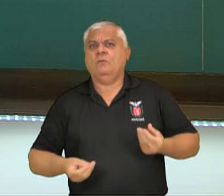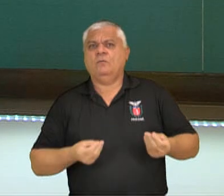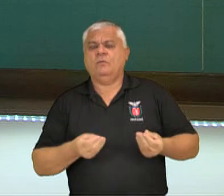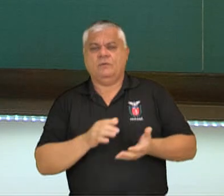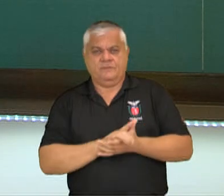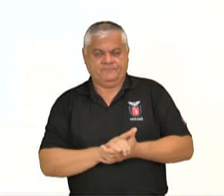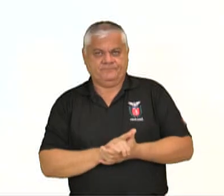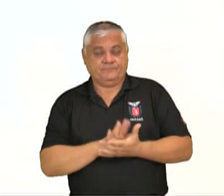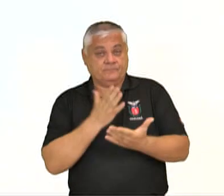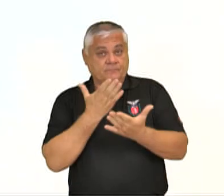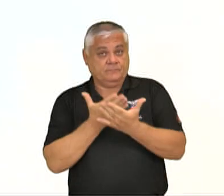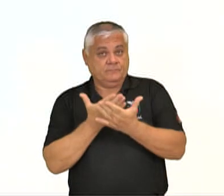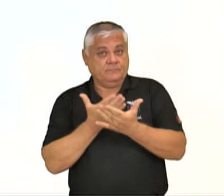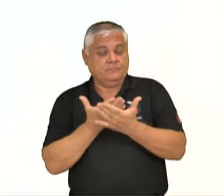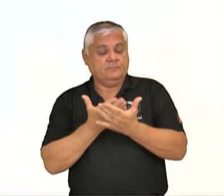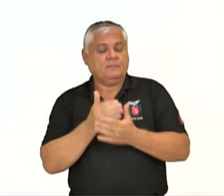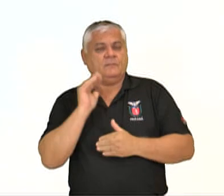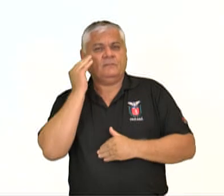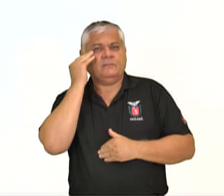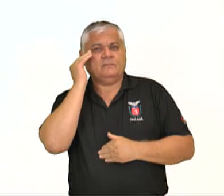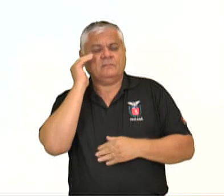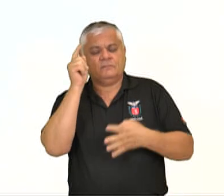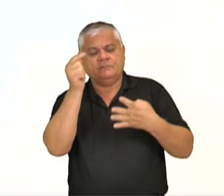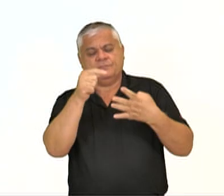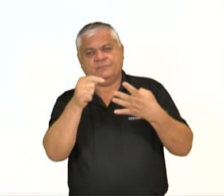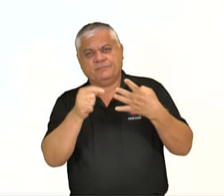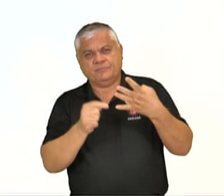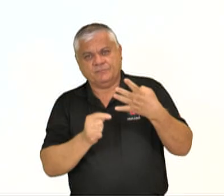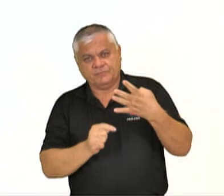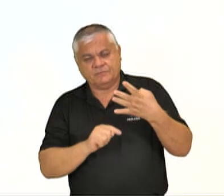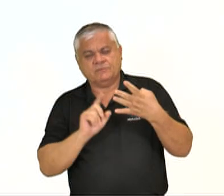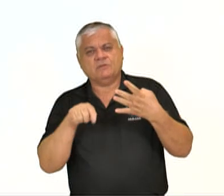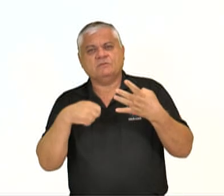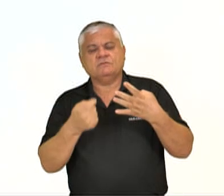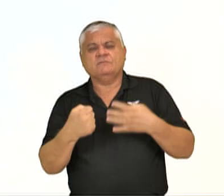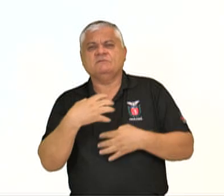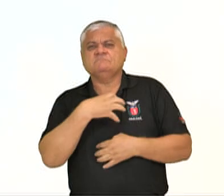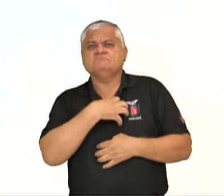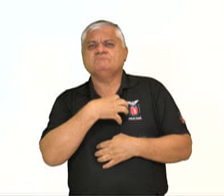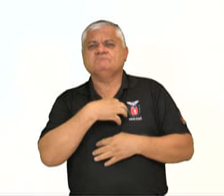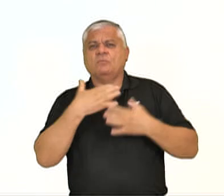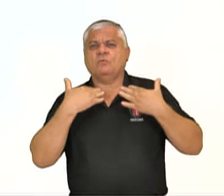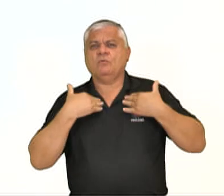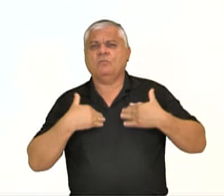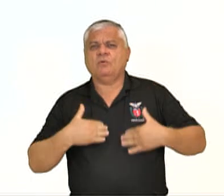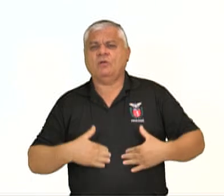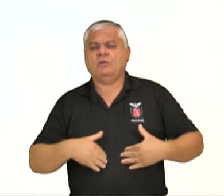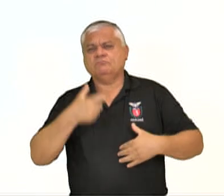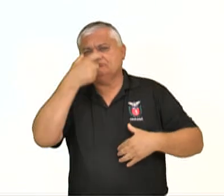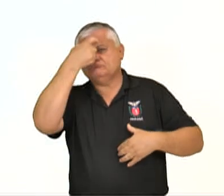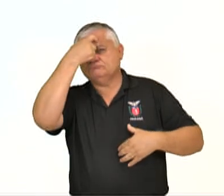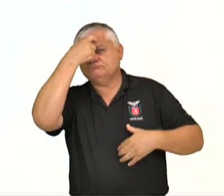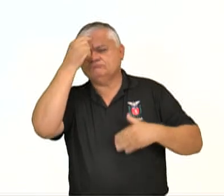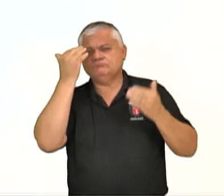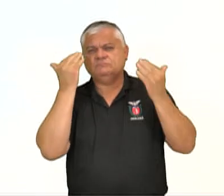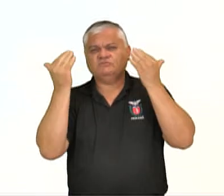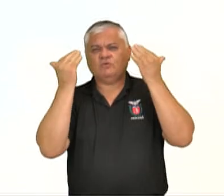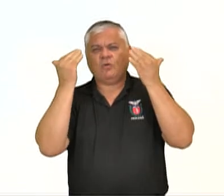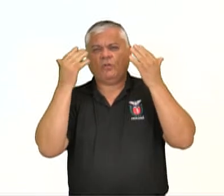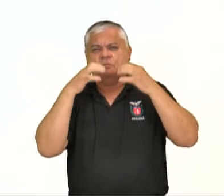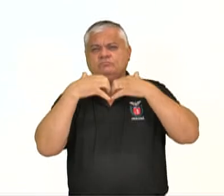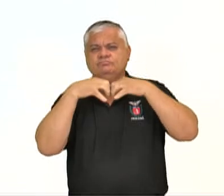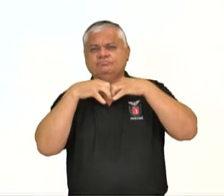Então nessa aula a gente vai falar um pouquinho sobre as sensações psicológicas, como que o